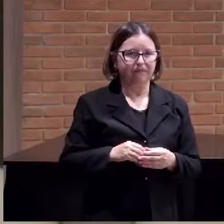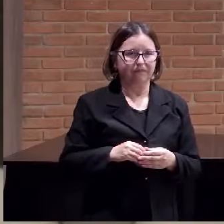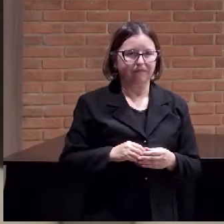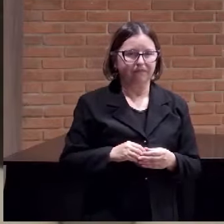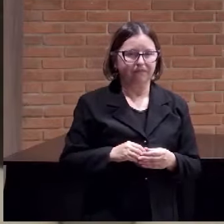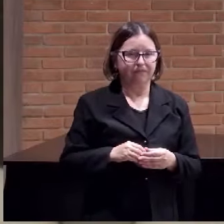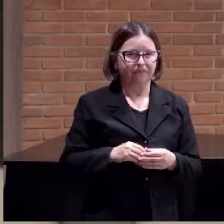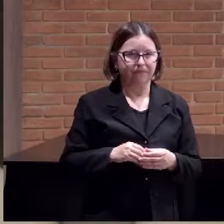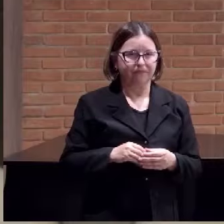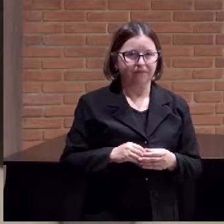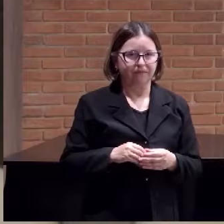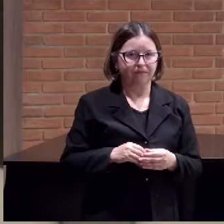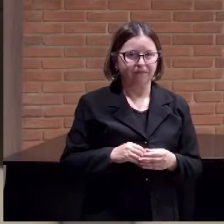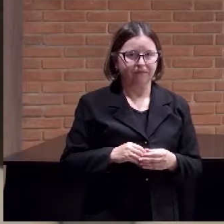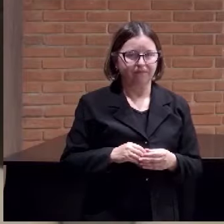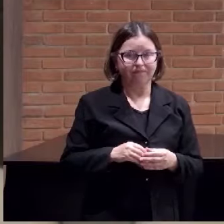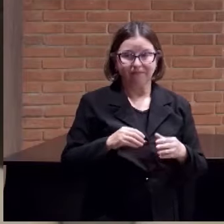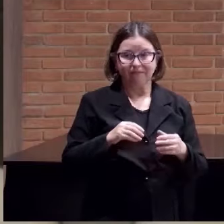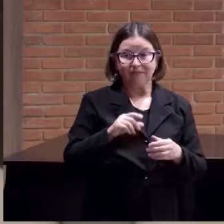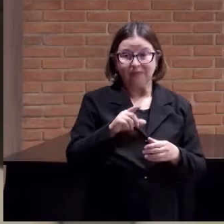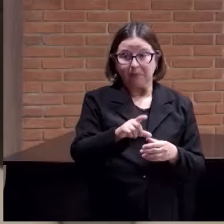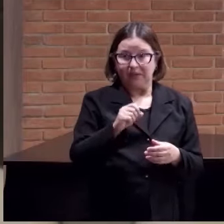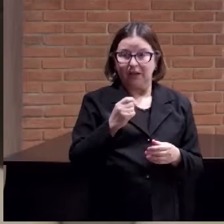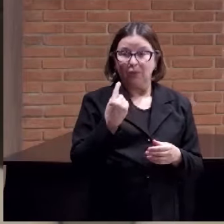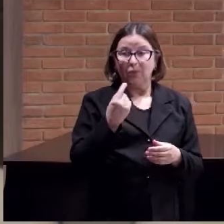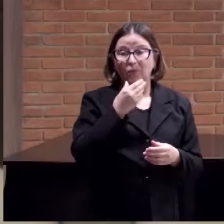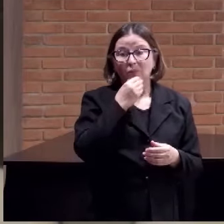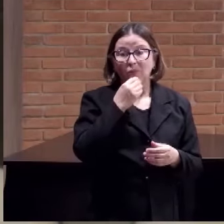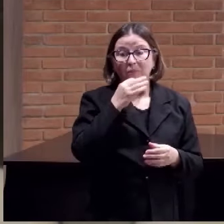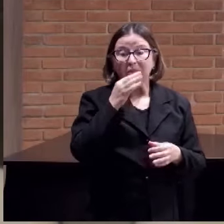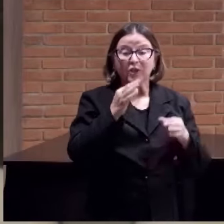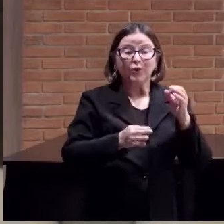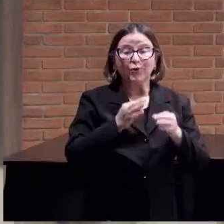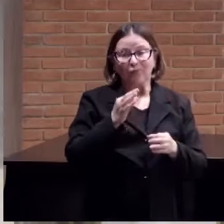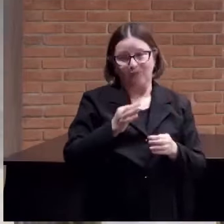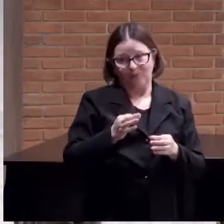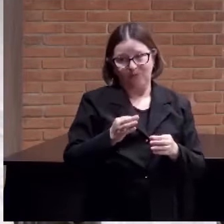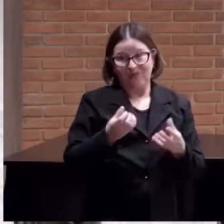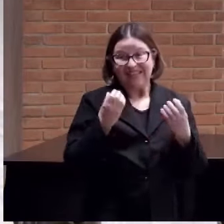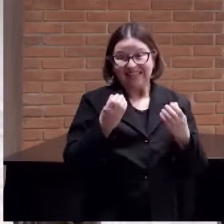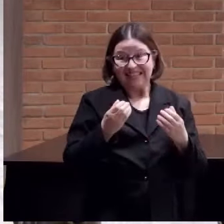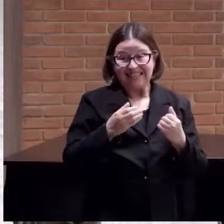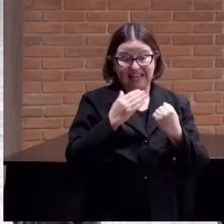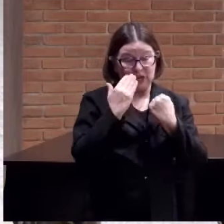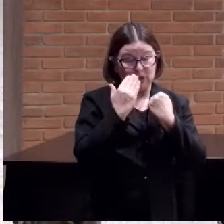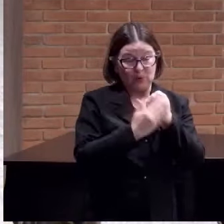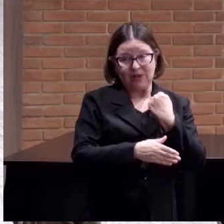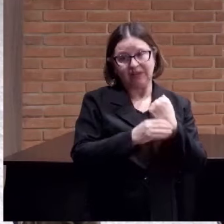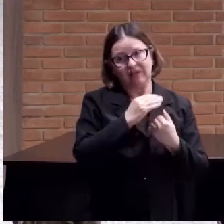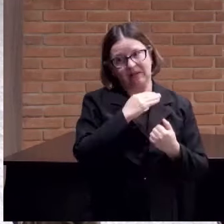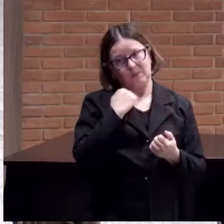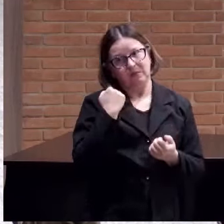Pegaram um homem justo e condená-lo à morte.